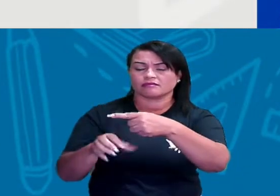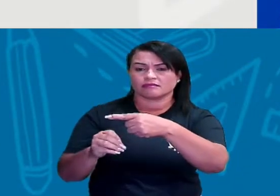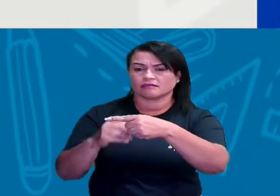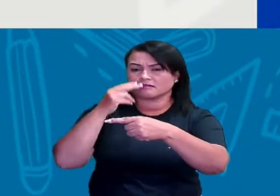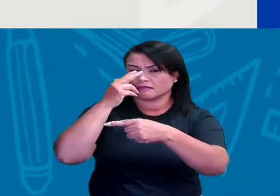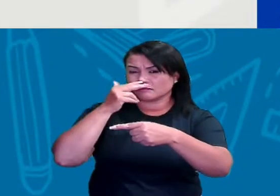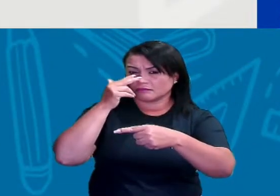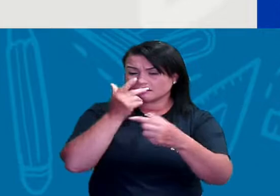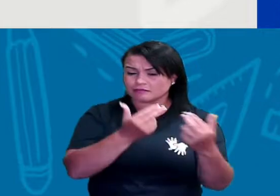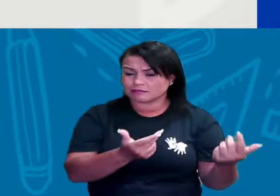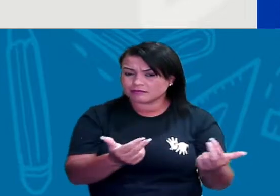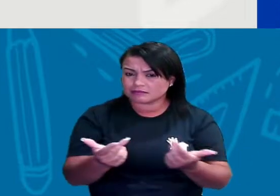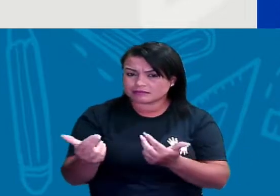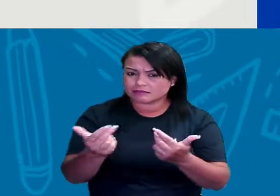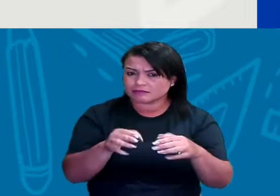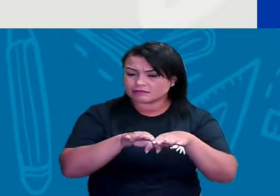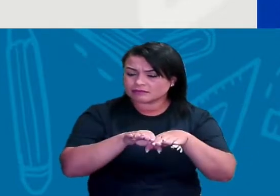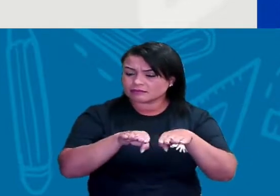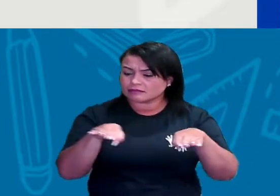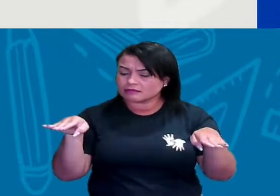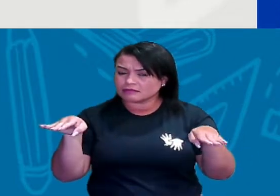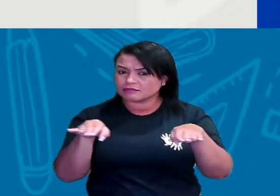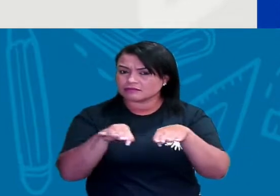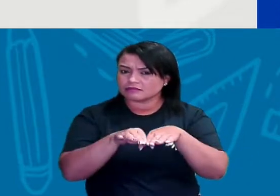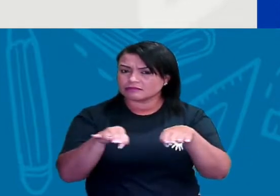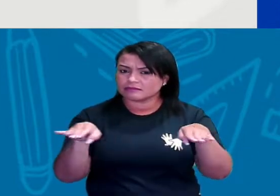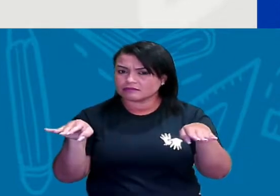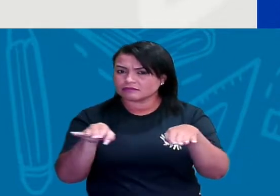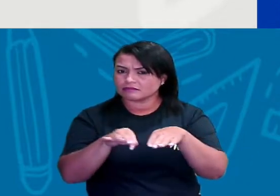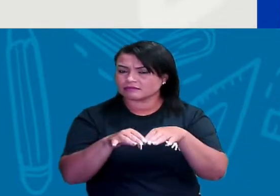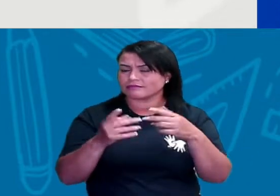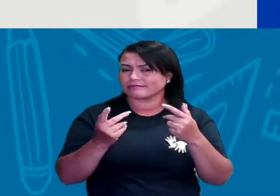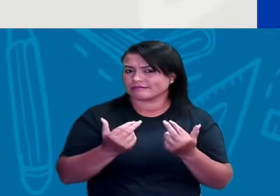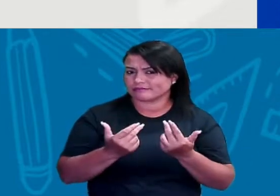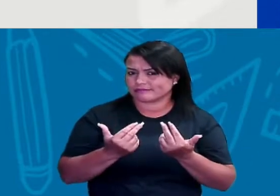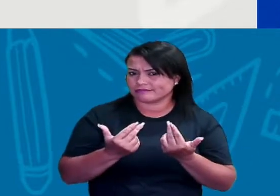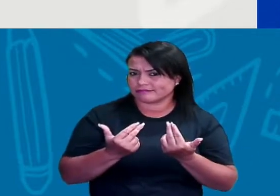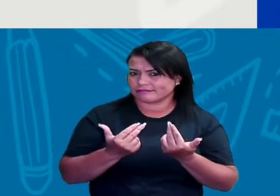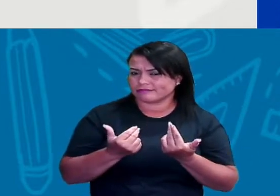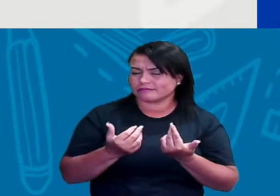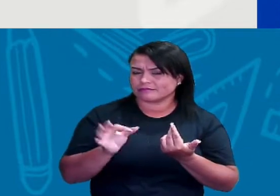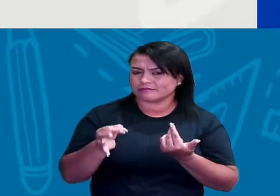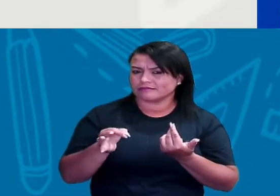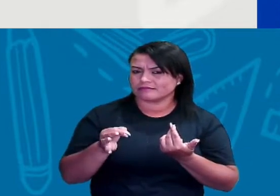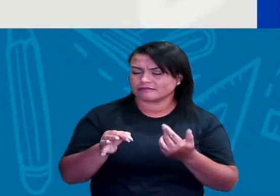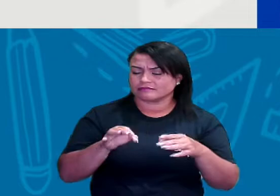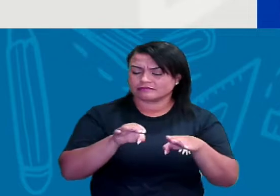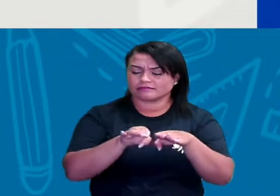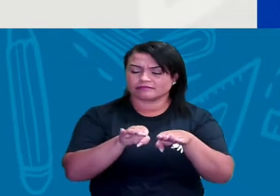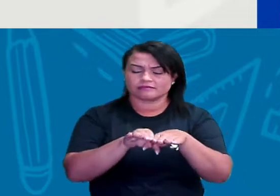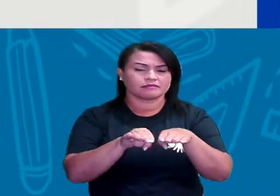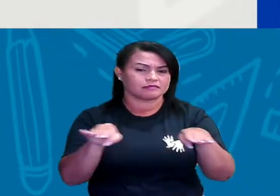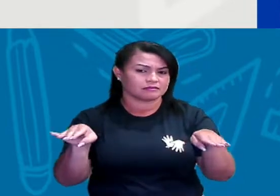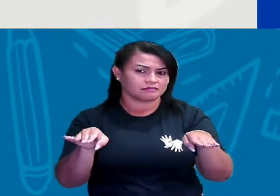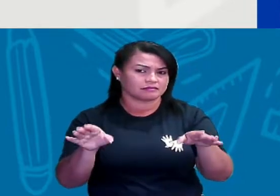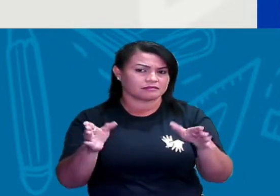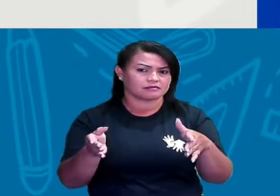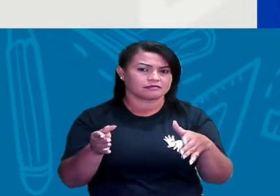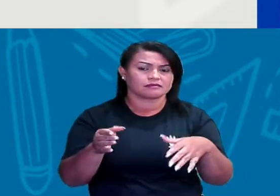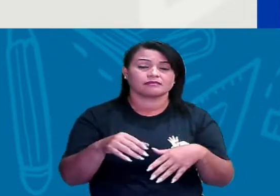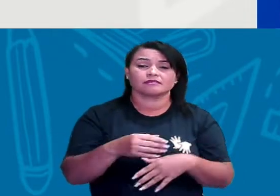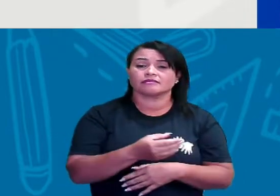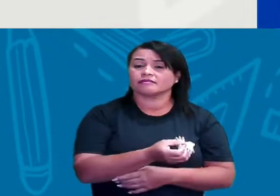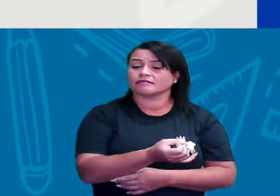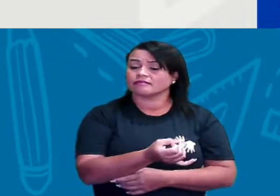mesma base, ou seja, as minhas bases, elas estão o quê? Iguais, não é isso? As minhas bases são iguais. Então, se as